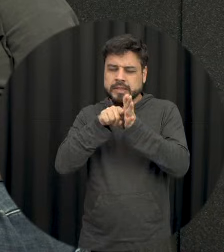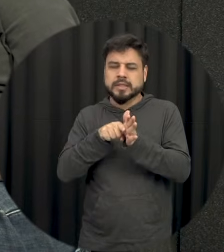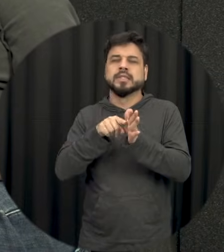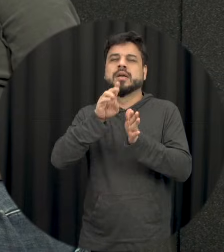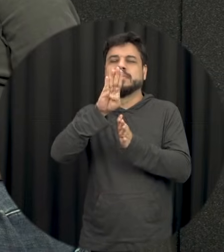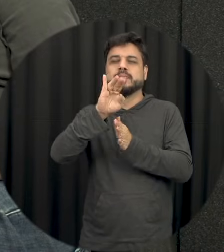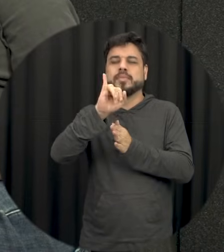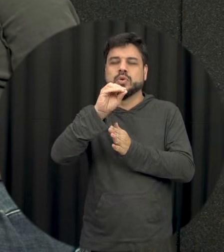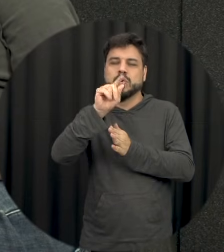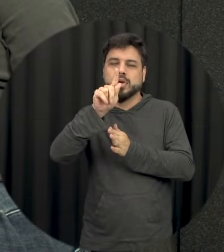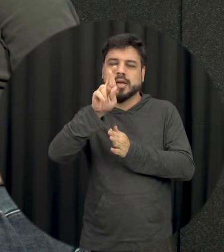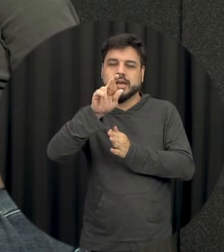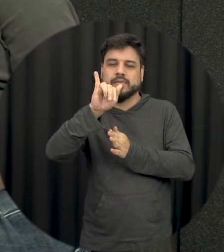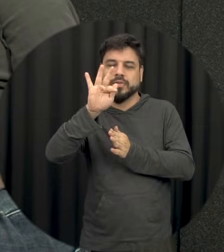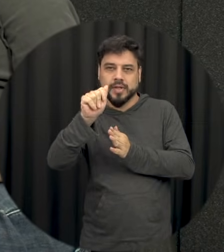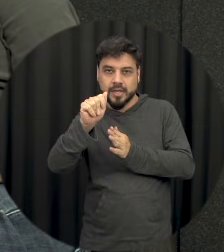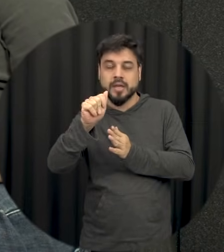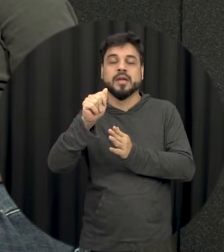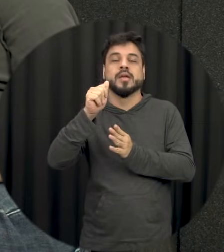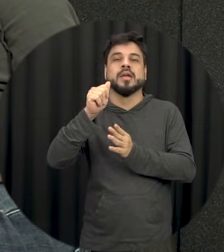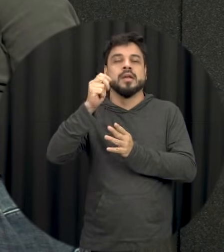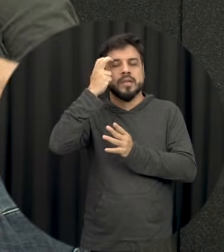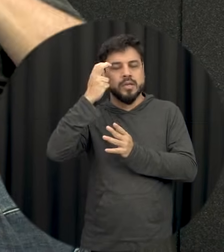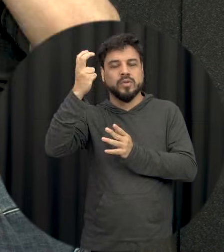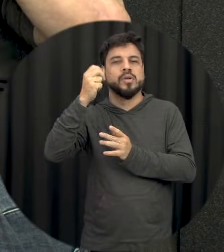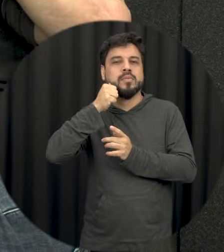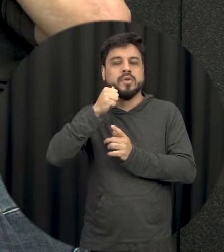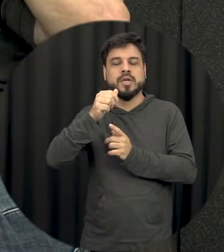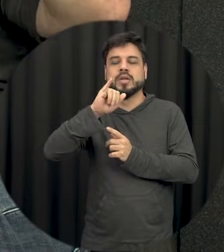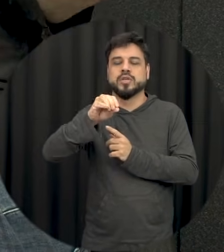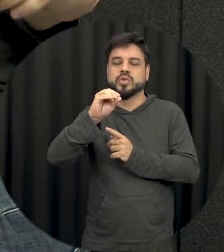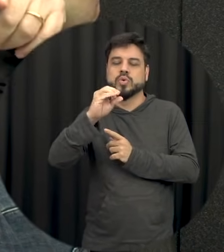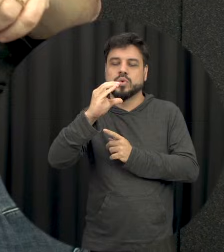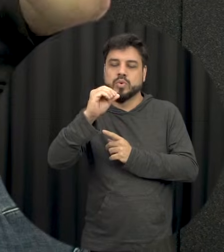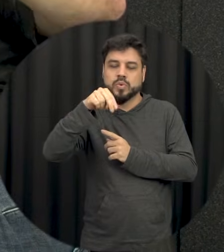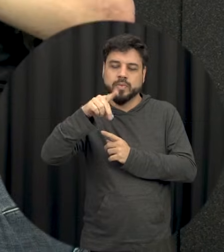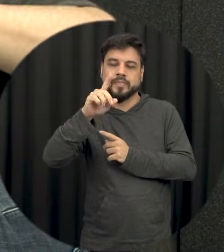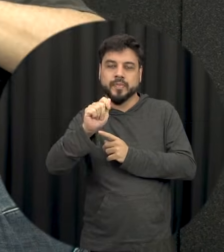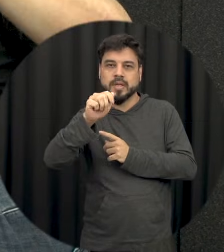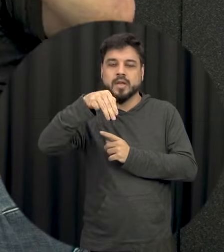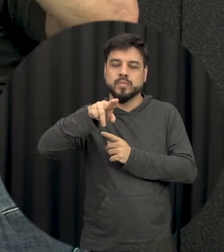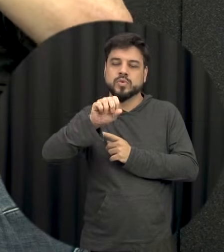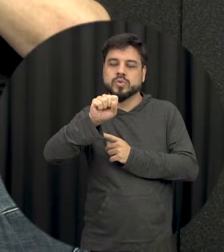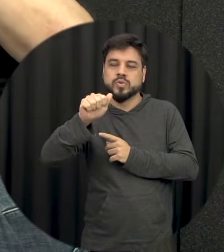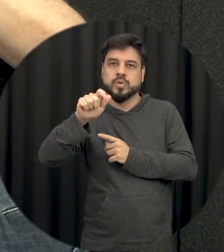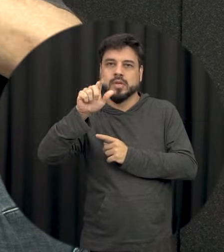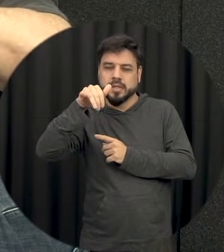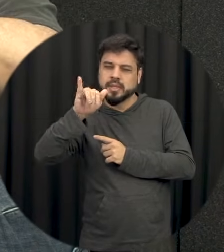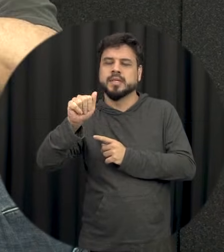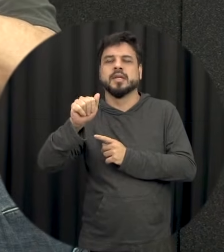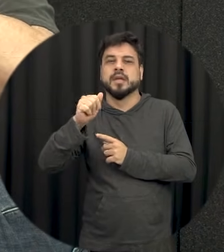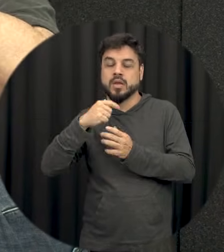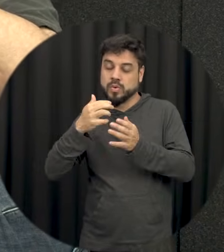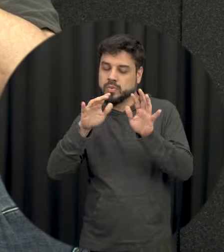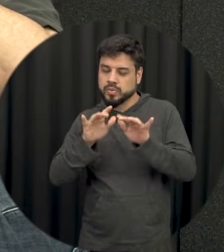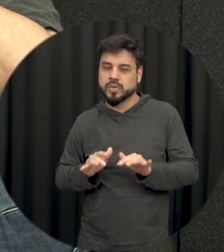Mussolini. Eu desde 2005, aí de vez em quando me aparece uma coisa, aí escrevo mais 5 páginas, 10 páginas. O livro hoje tem mais